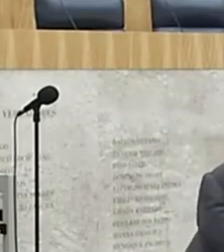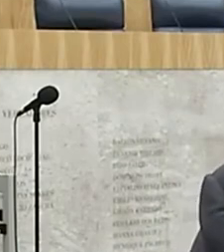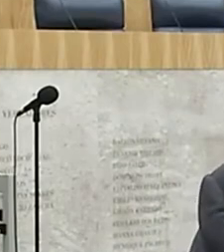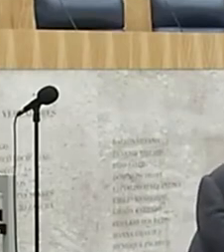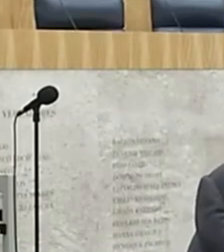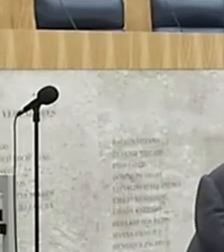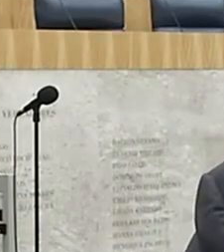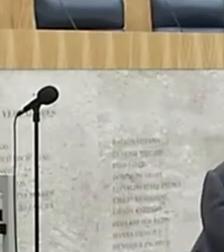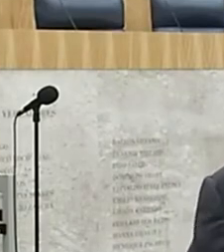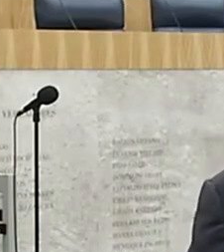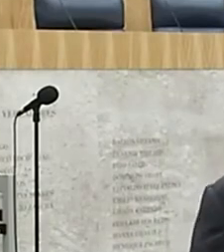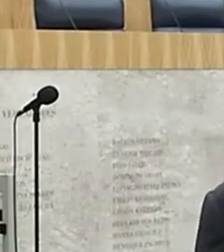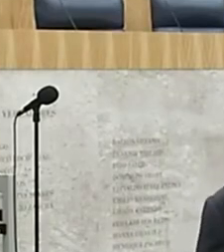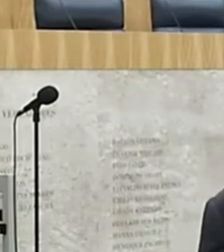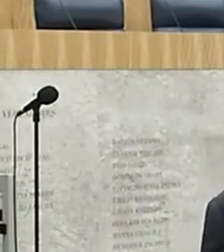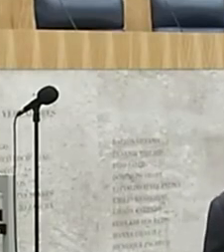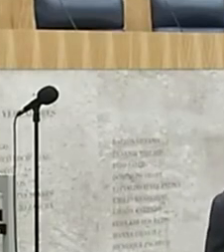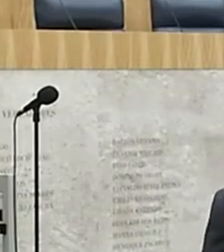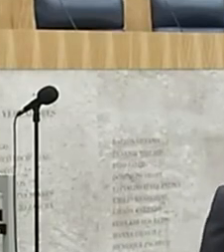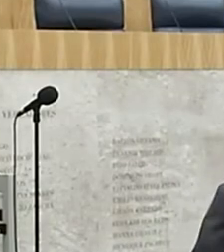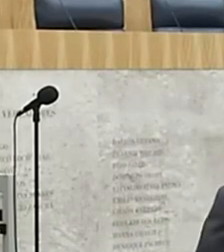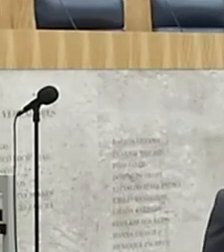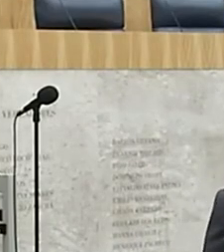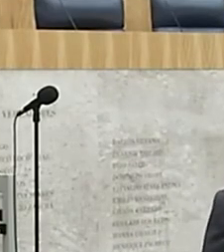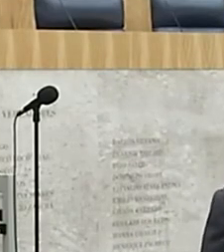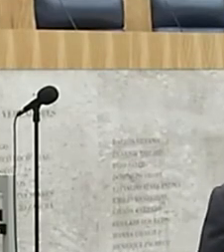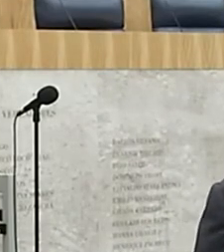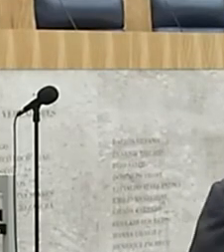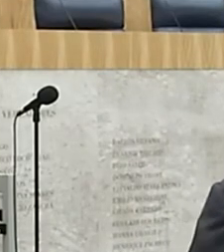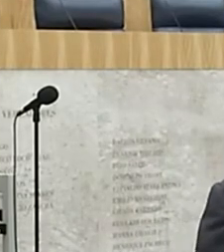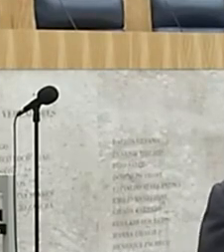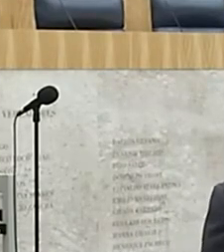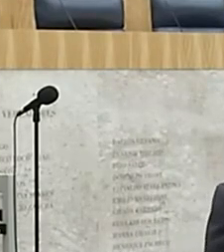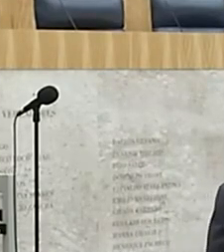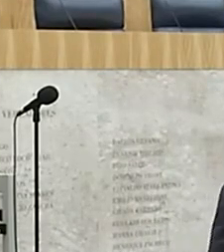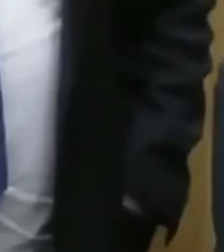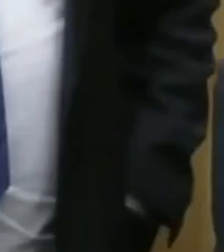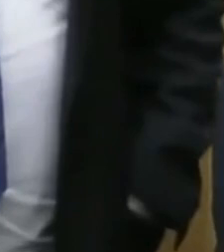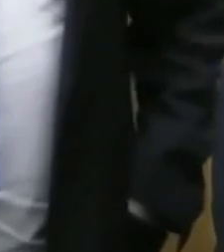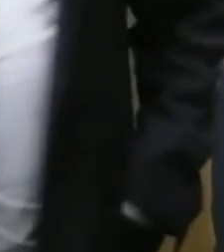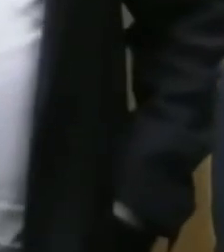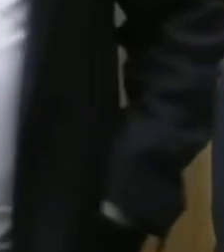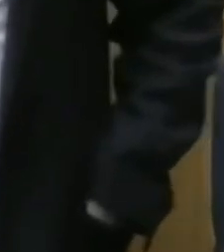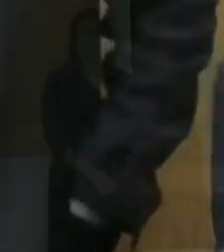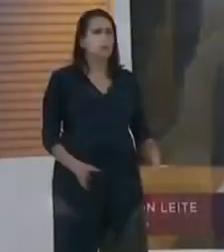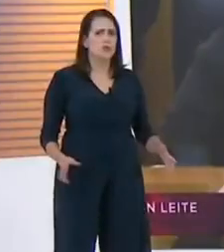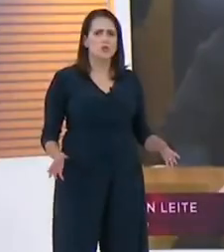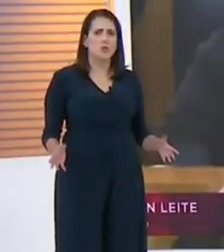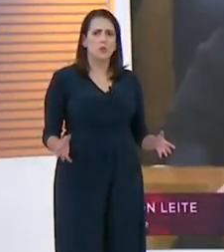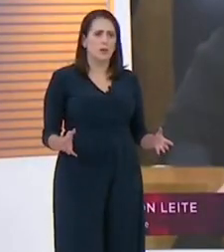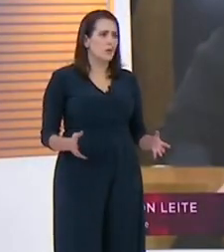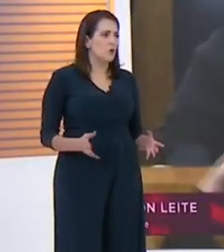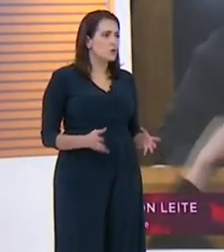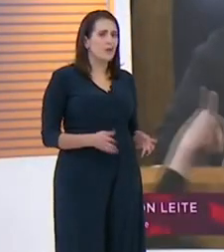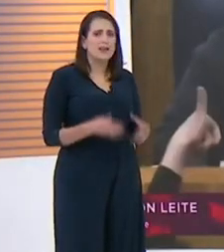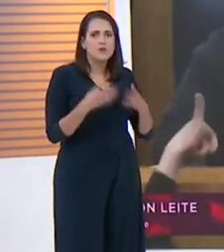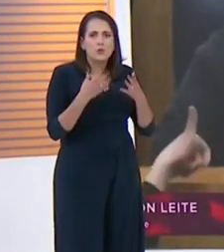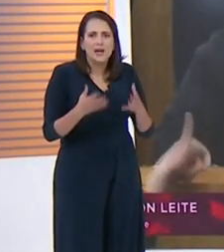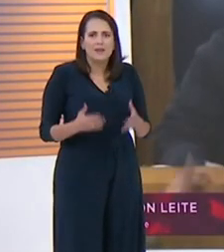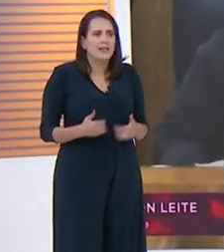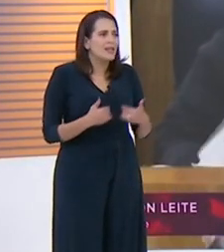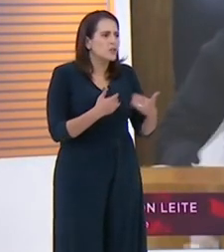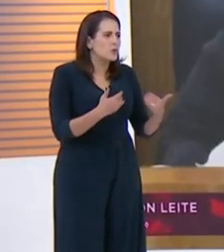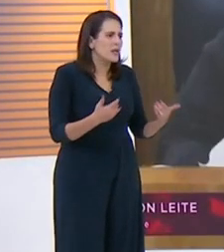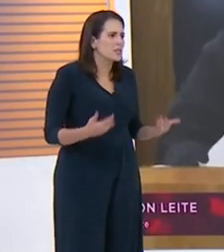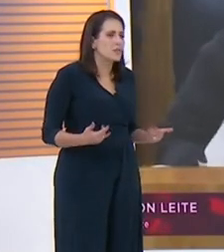muito infeliz durante uma sessão na Câmara Municipal de São Paulo, viu, Maiara? Comentário criminoso, né? verdade, chega de pedir desculpa. O negócio é, vai